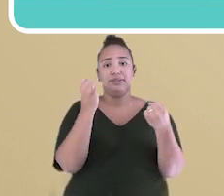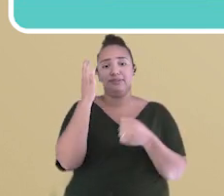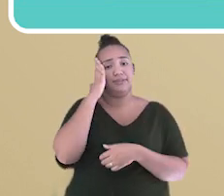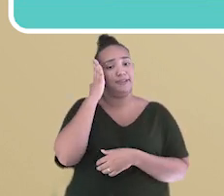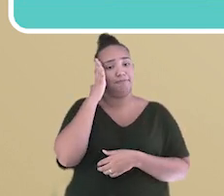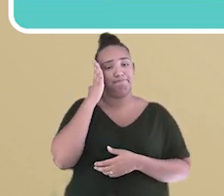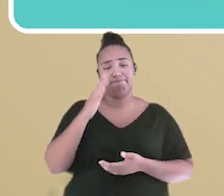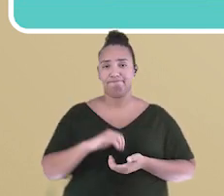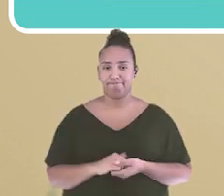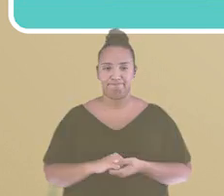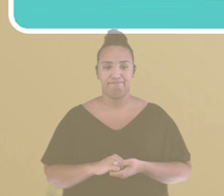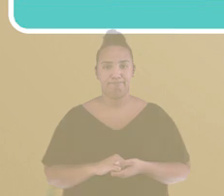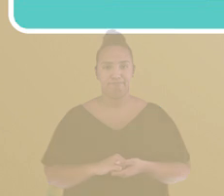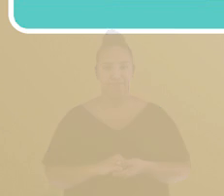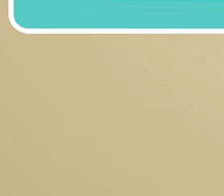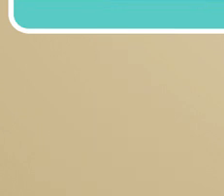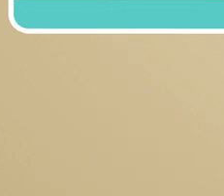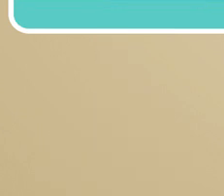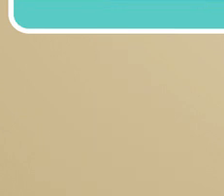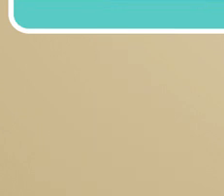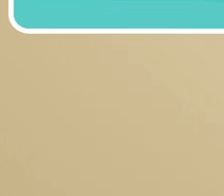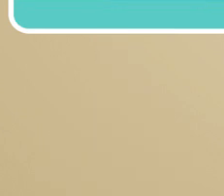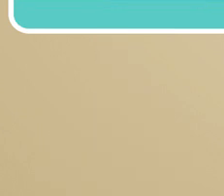quadrinhos, é impossível de respondermos.